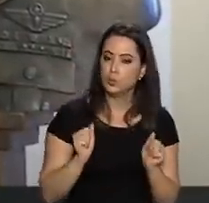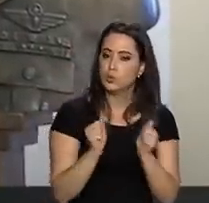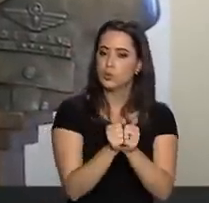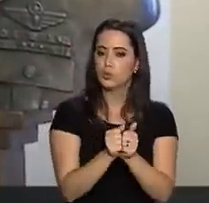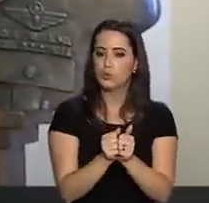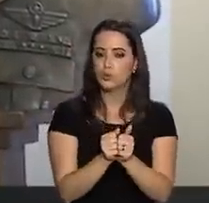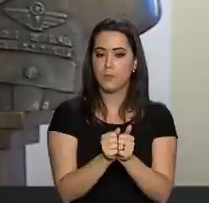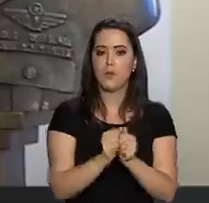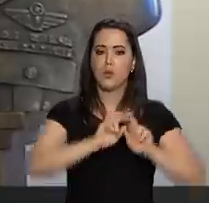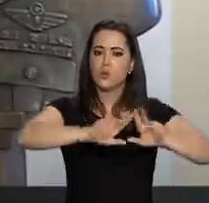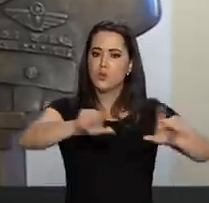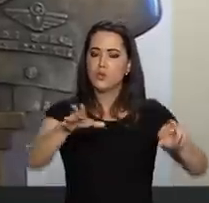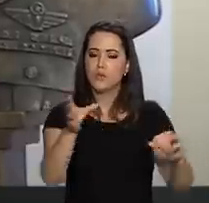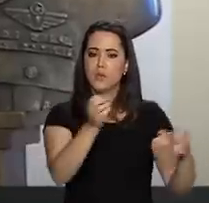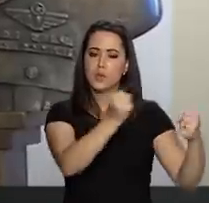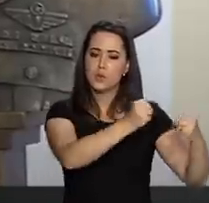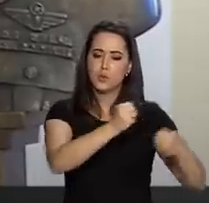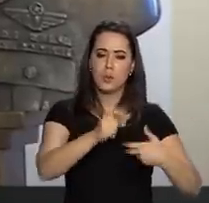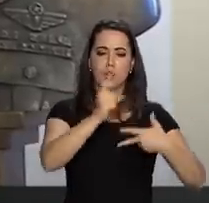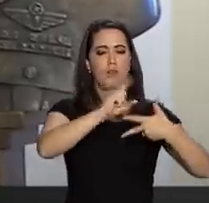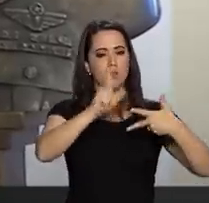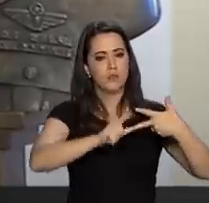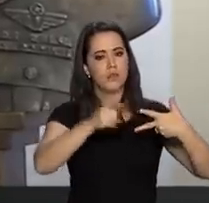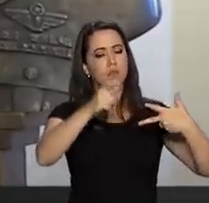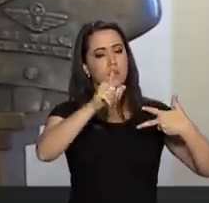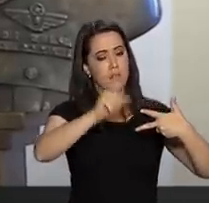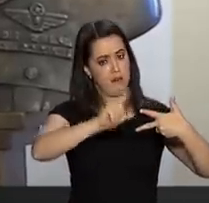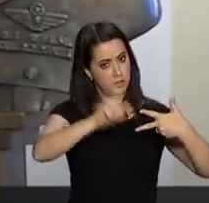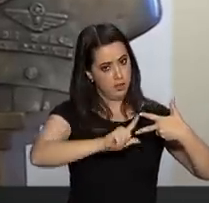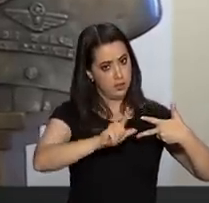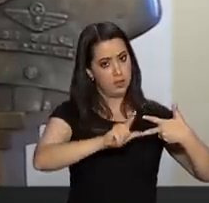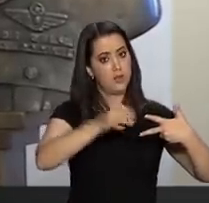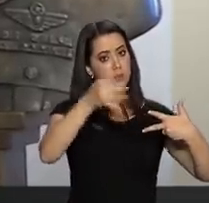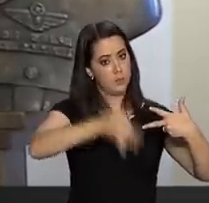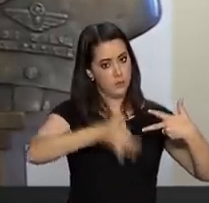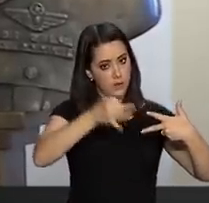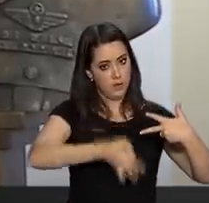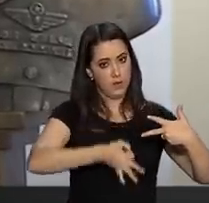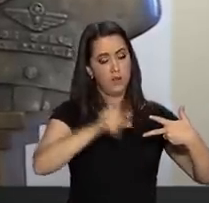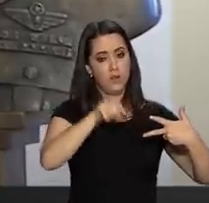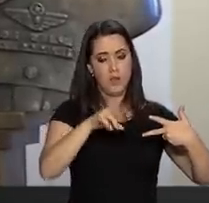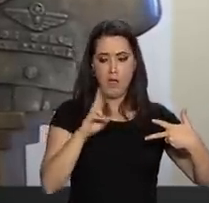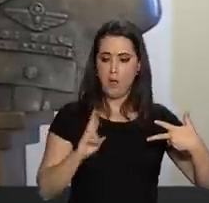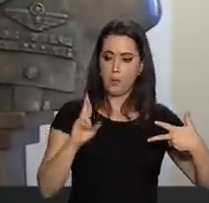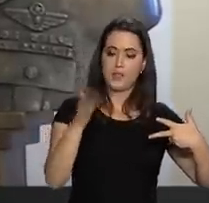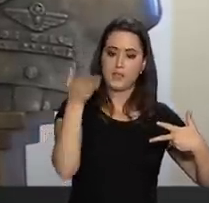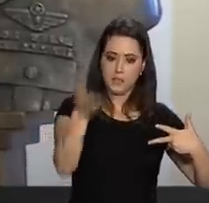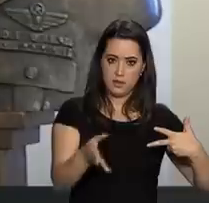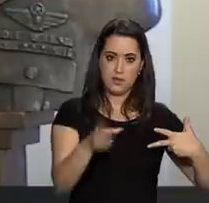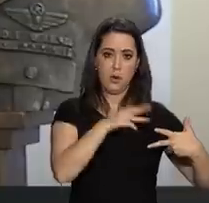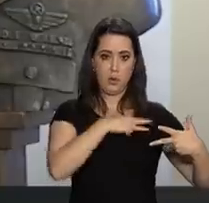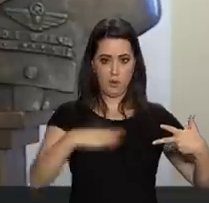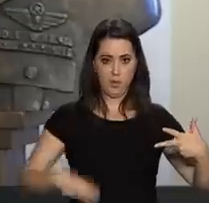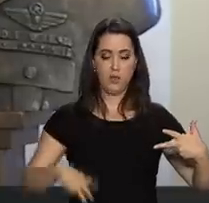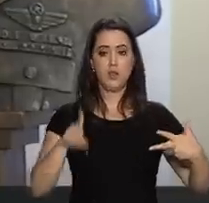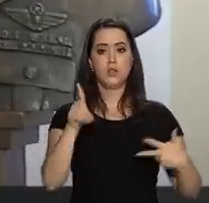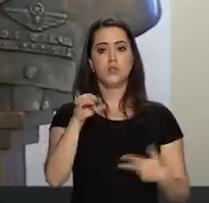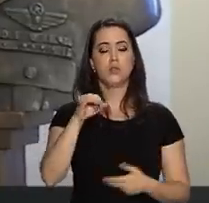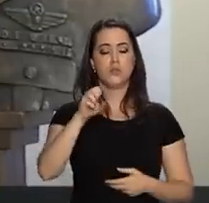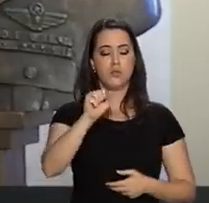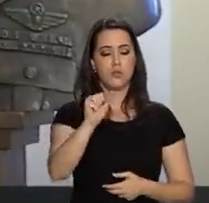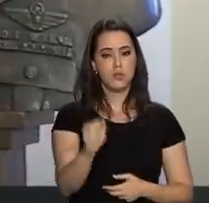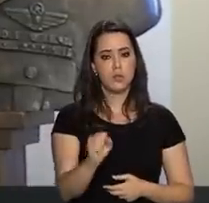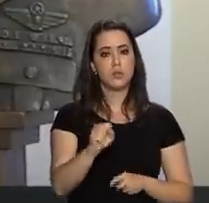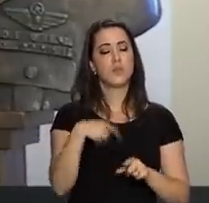juntamente com os demais poderes, legislativo e judiciário, bem representado aqui pelo senhor Dias Toffoli, faremos